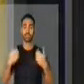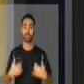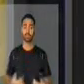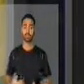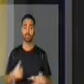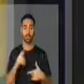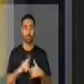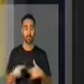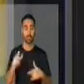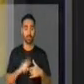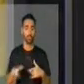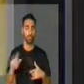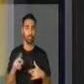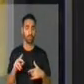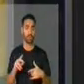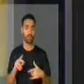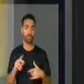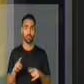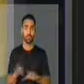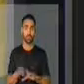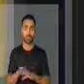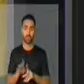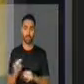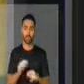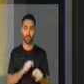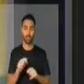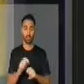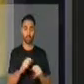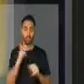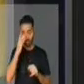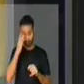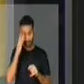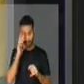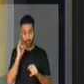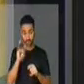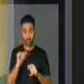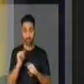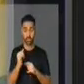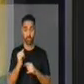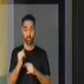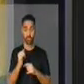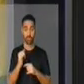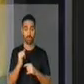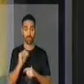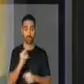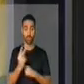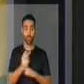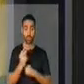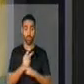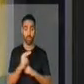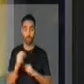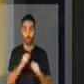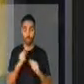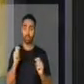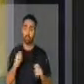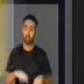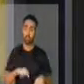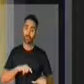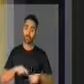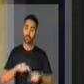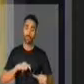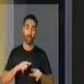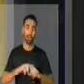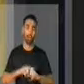que impacta inclusive, né, na economia, porque muitos desses pacientes que poderiam ter a dor controlada, poderiam estar no mercado de trabalho, né, mas infelizmente acabam se